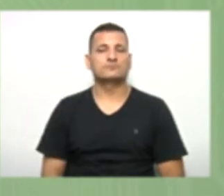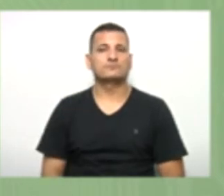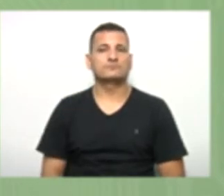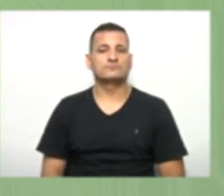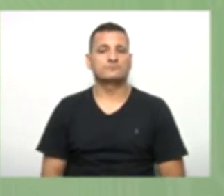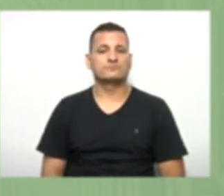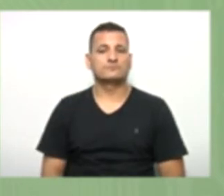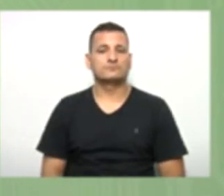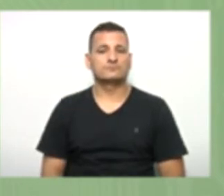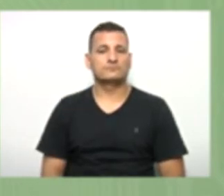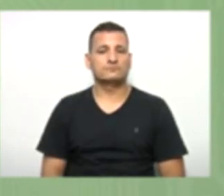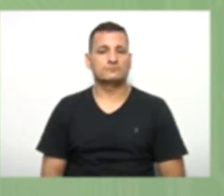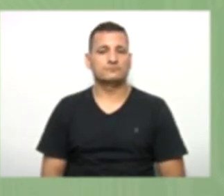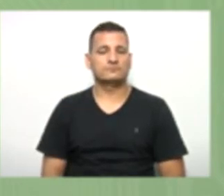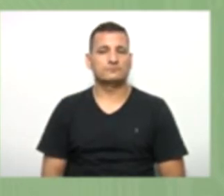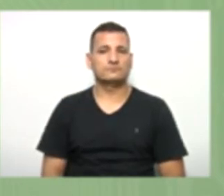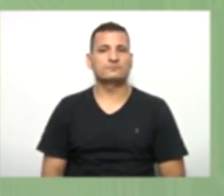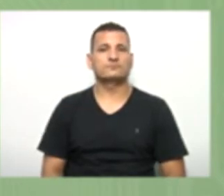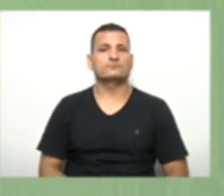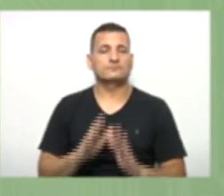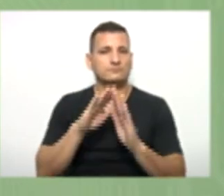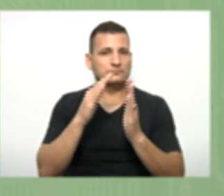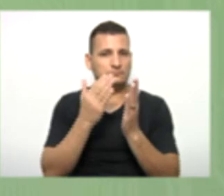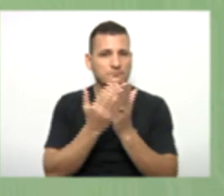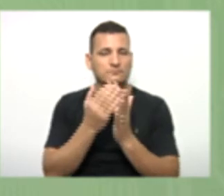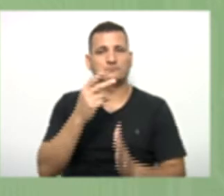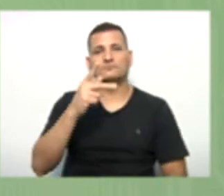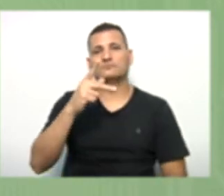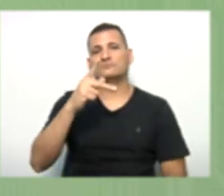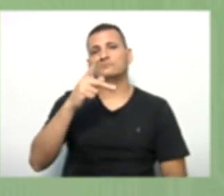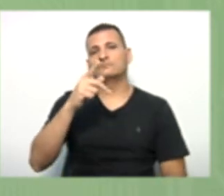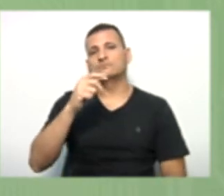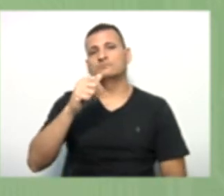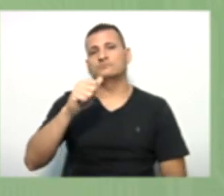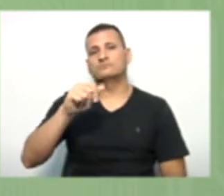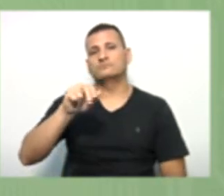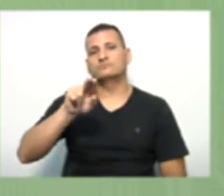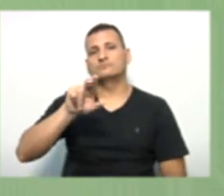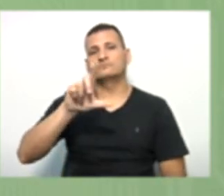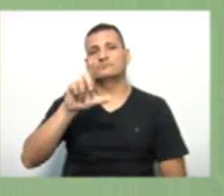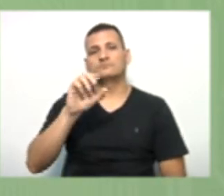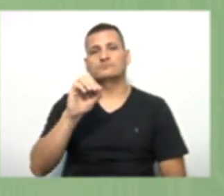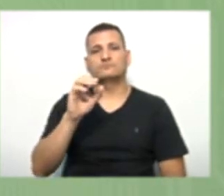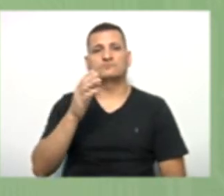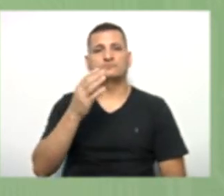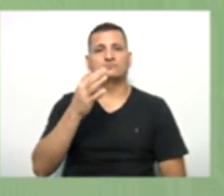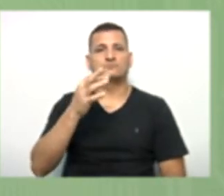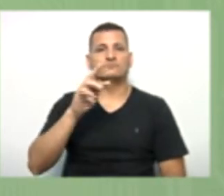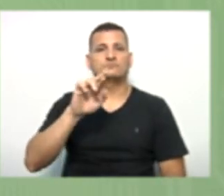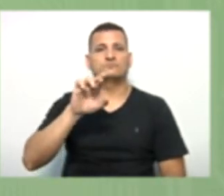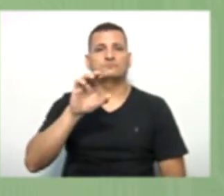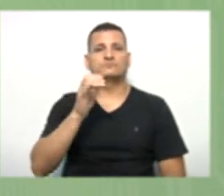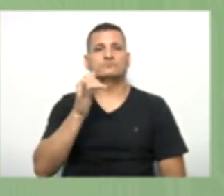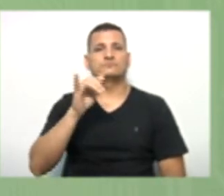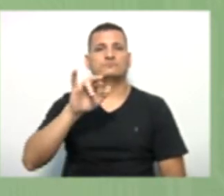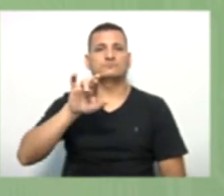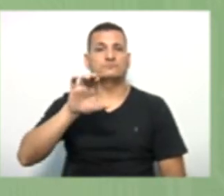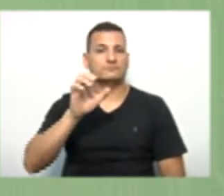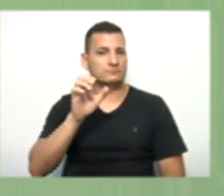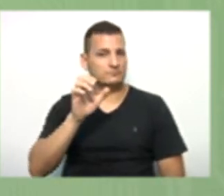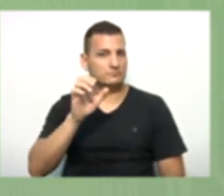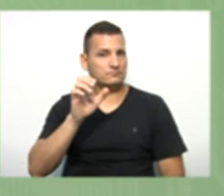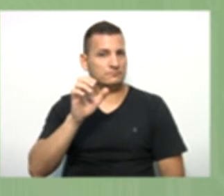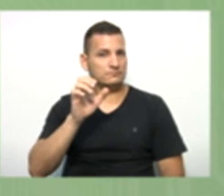cooperativo. Ai, professora, e a escola Paulo Freire estão aqui puxando minha orelha. Eles também estavam participando, só que eu não